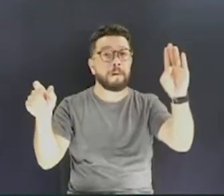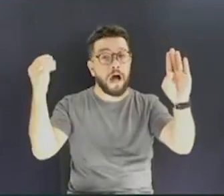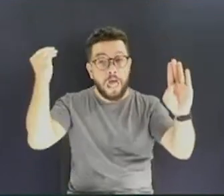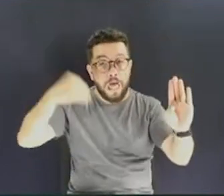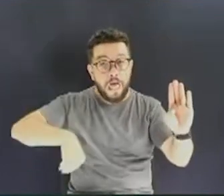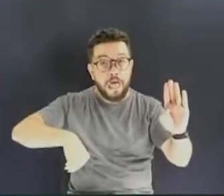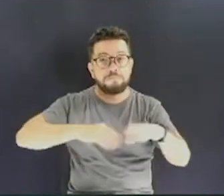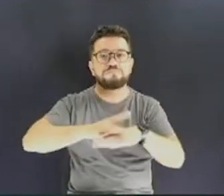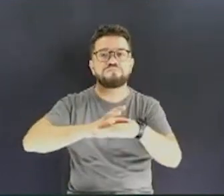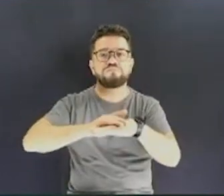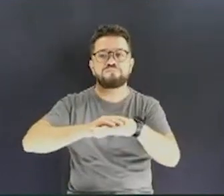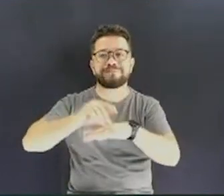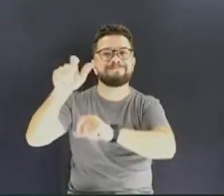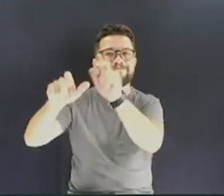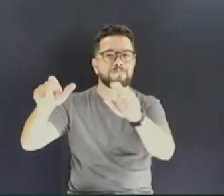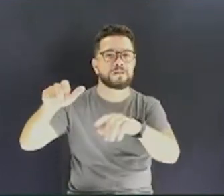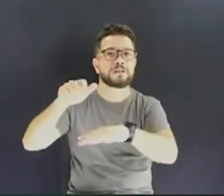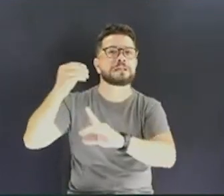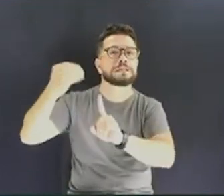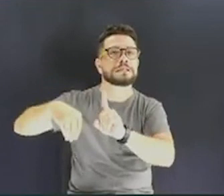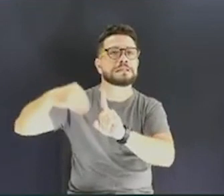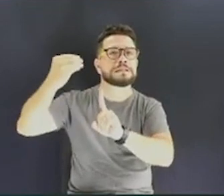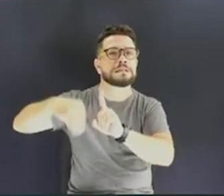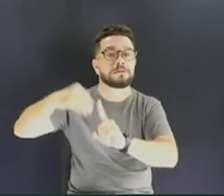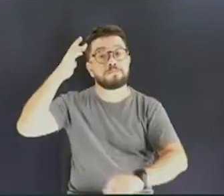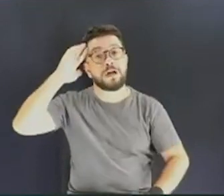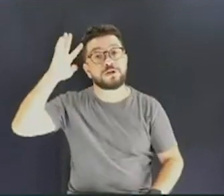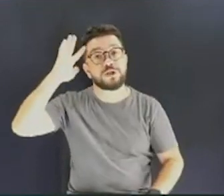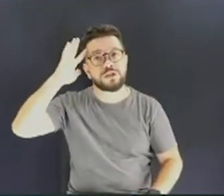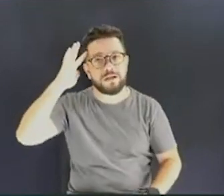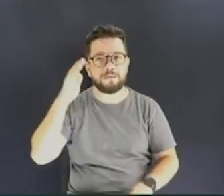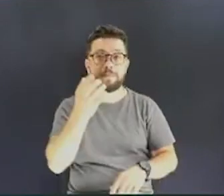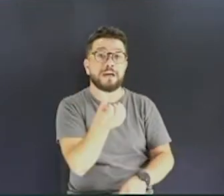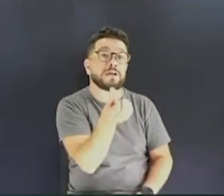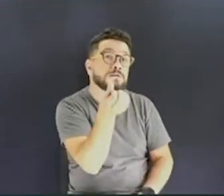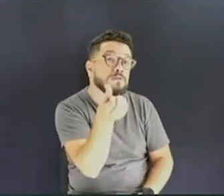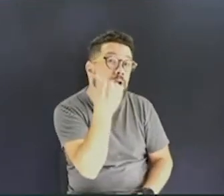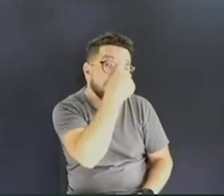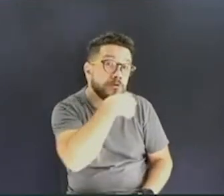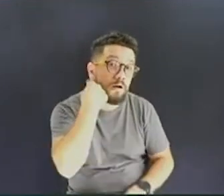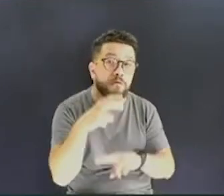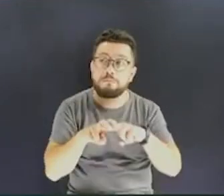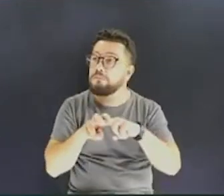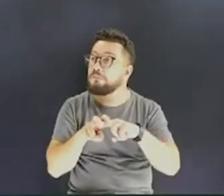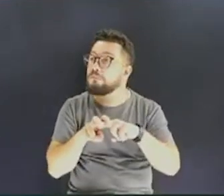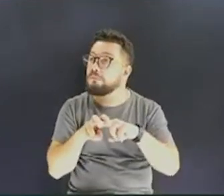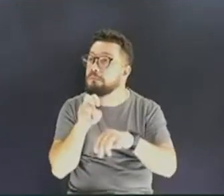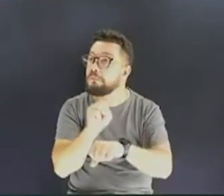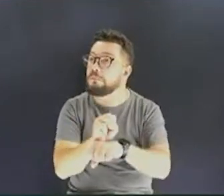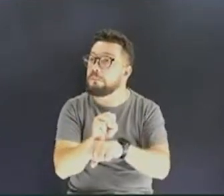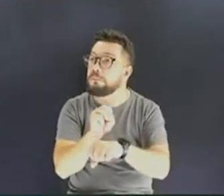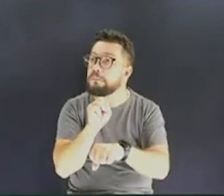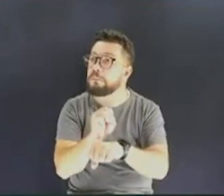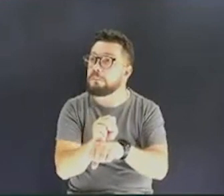de vulnerabilidade. Pensem, aguardar 6 horas por atendimento numa UPA, seja qual for a UPA. Eu